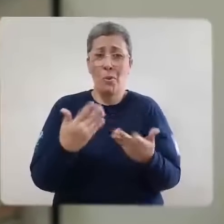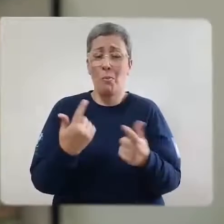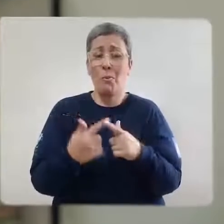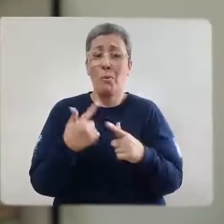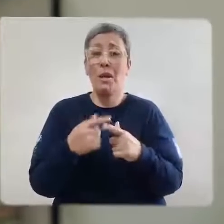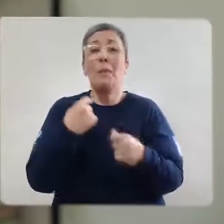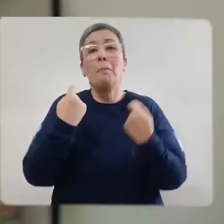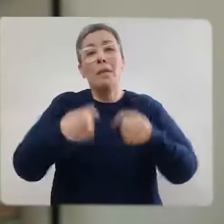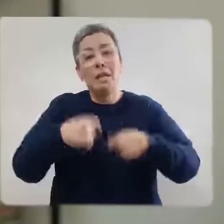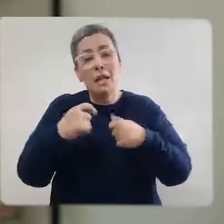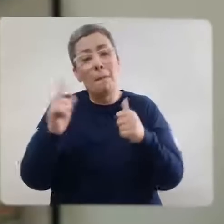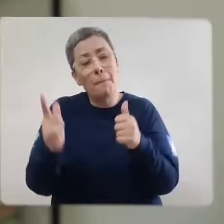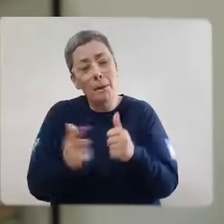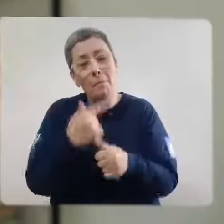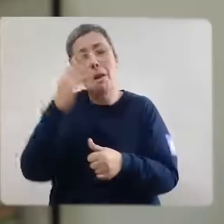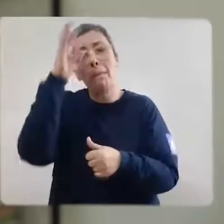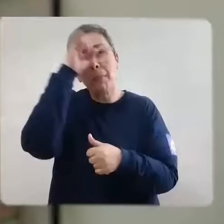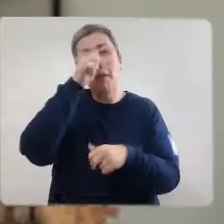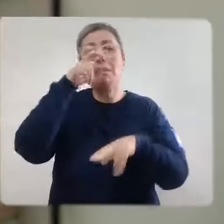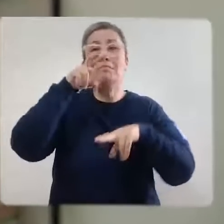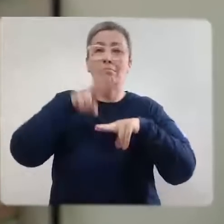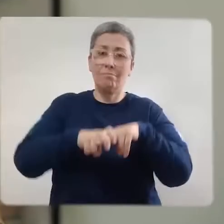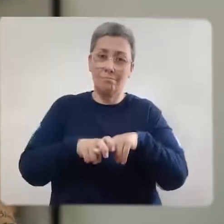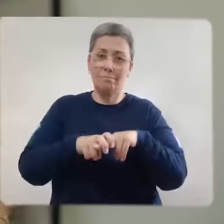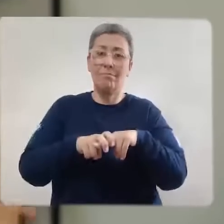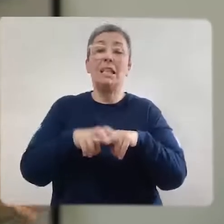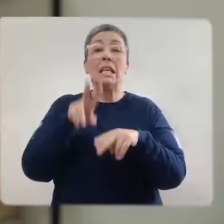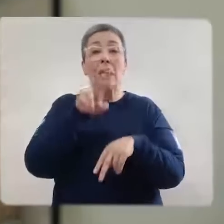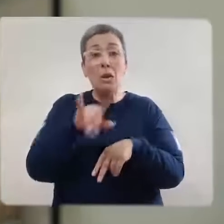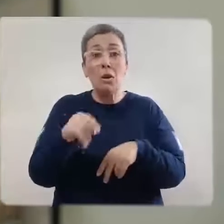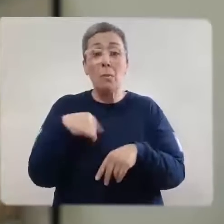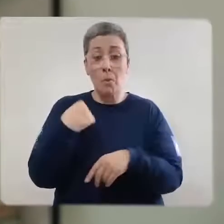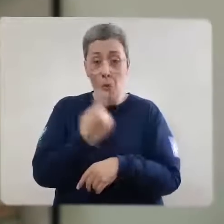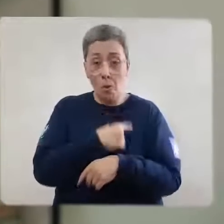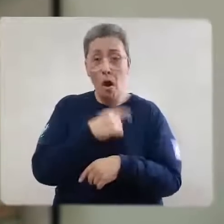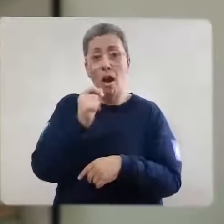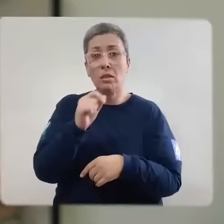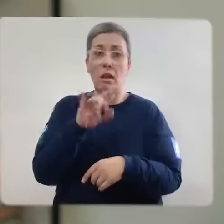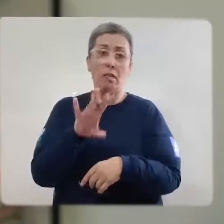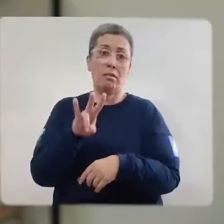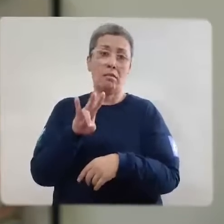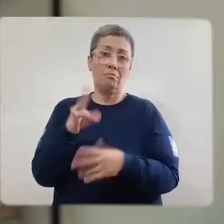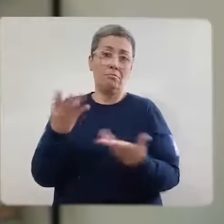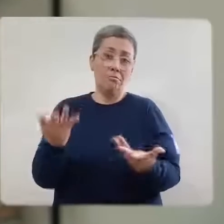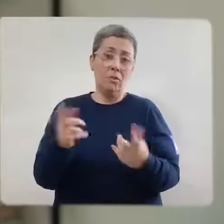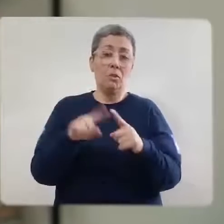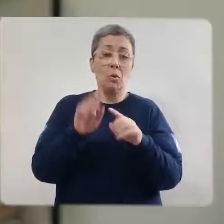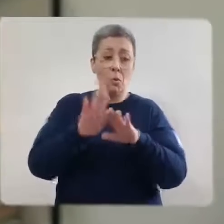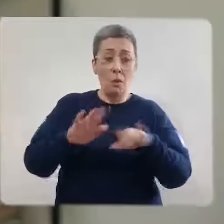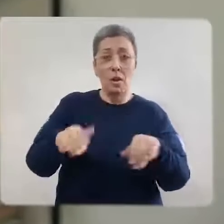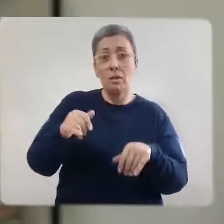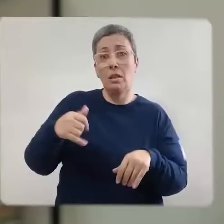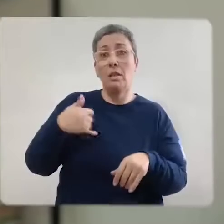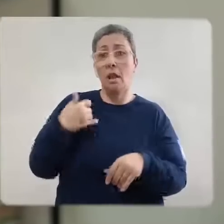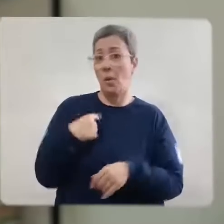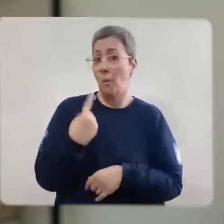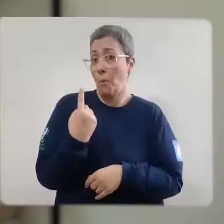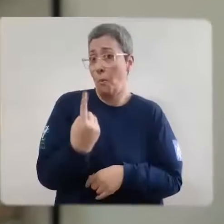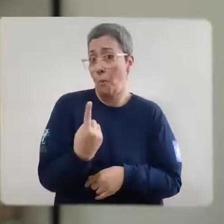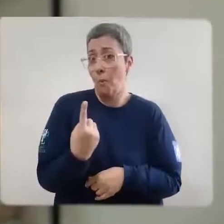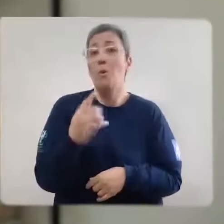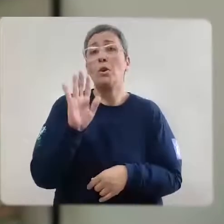quê? Porque ele precisa primeiro aprender a sentar. E isso para nós é muito automático, né? Até uma criança de 1